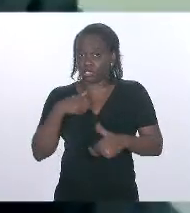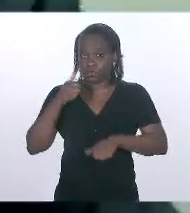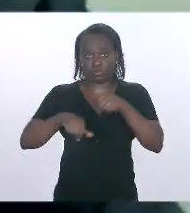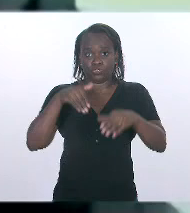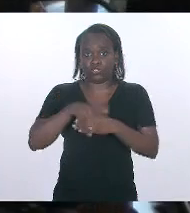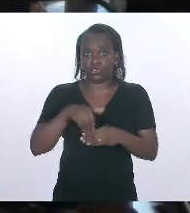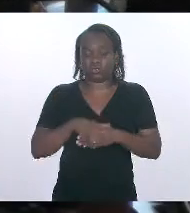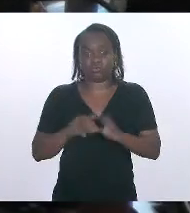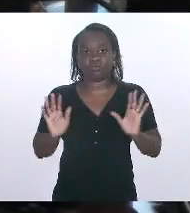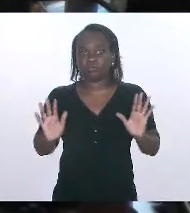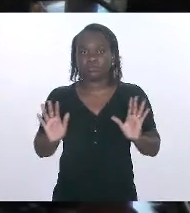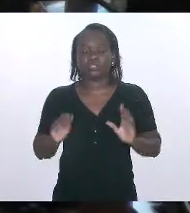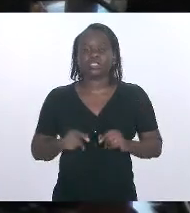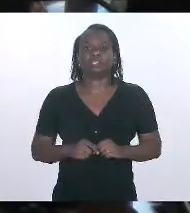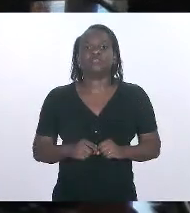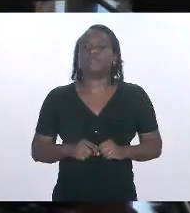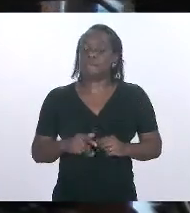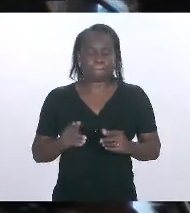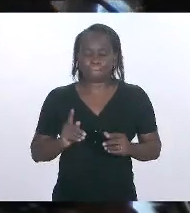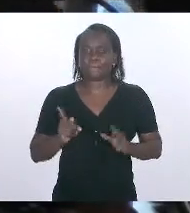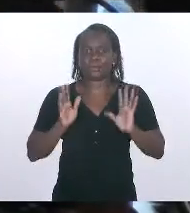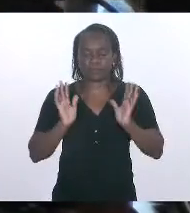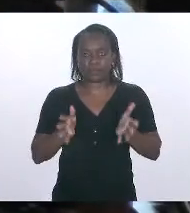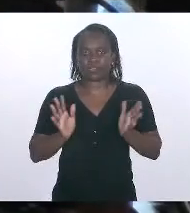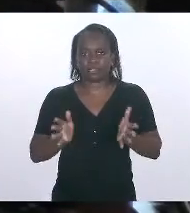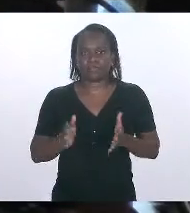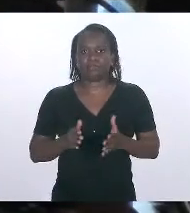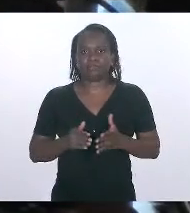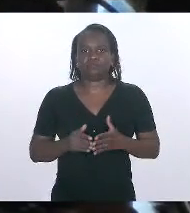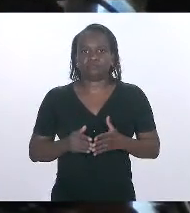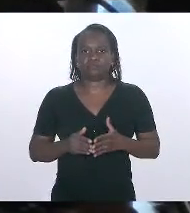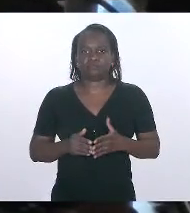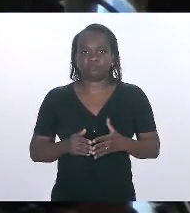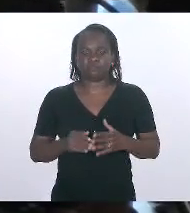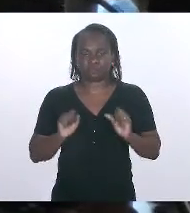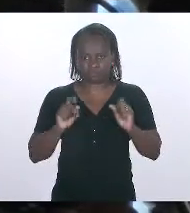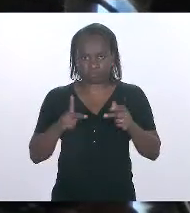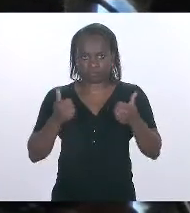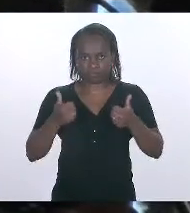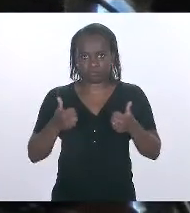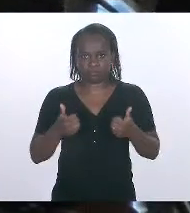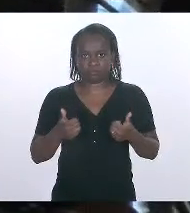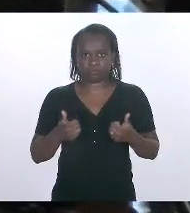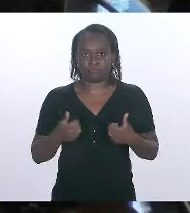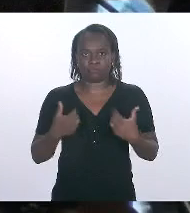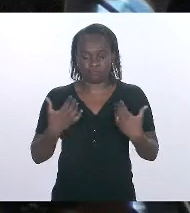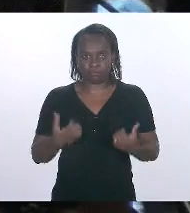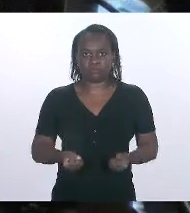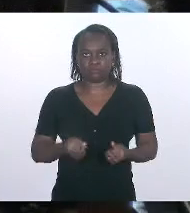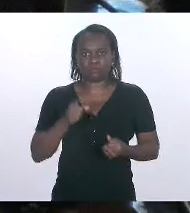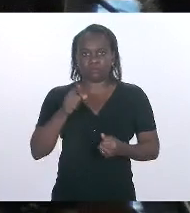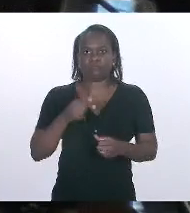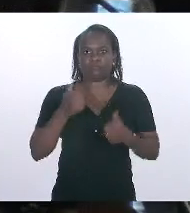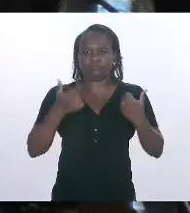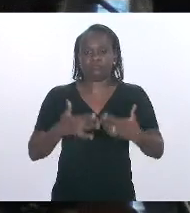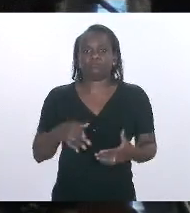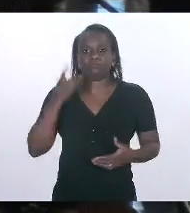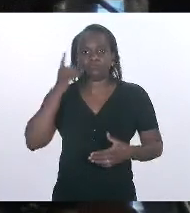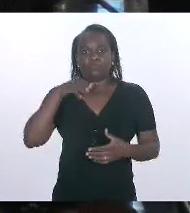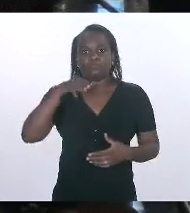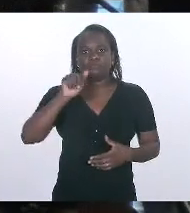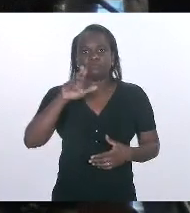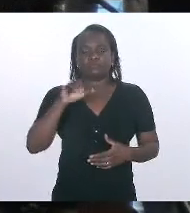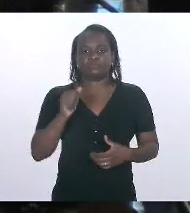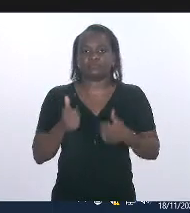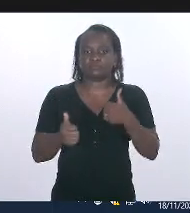voto. Eu já dei a... Ok. Eu já deferi Questão a de ordem, questão presidente. levantada por Vossa Excelência, deputado Márcio. Tá